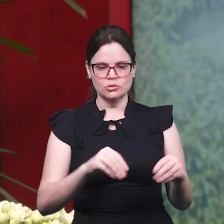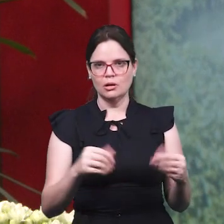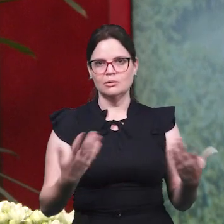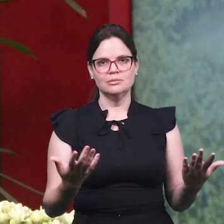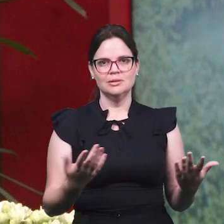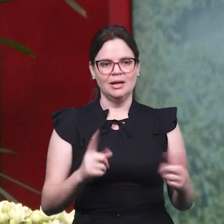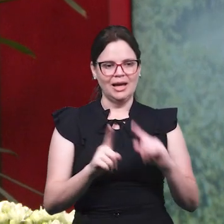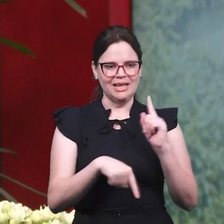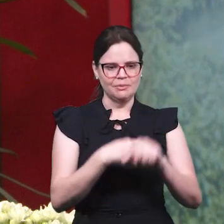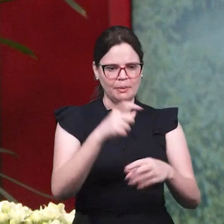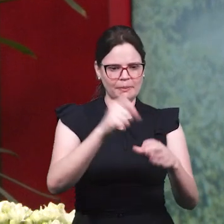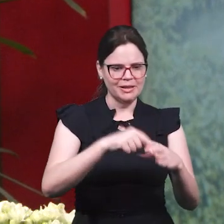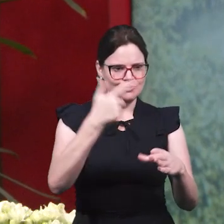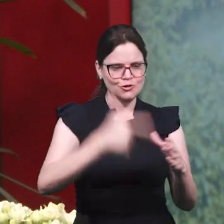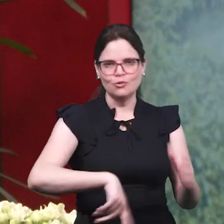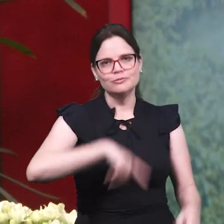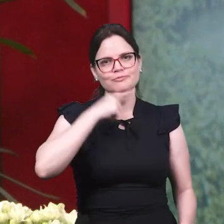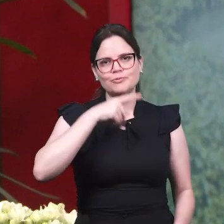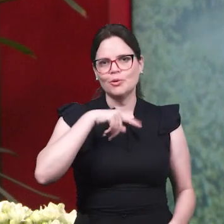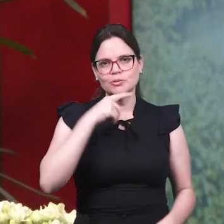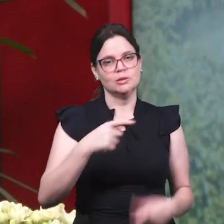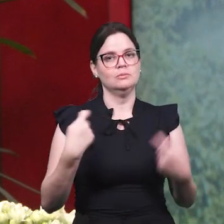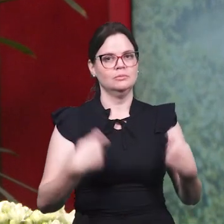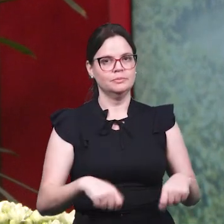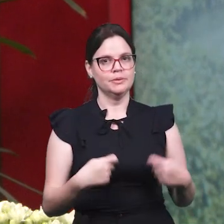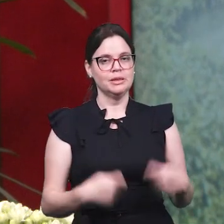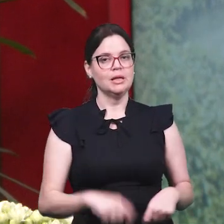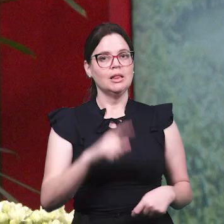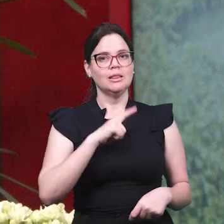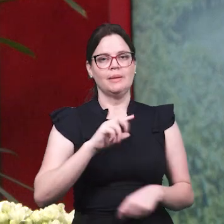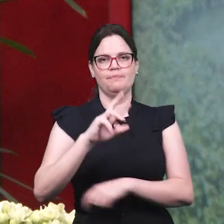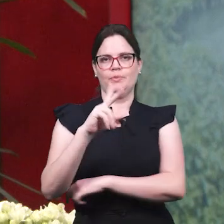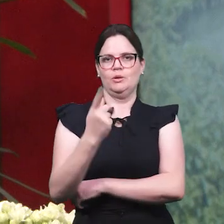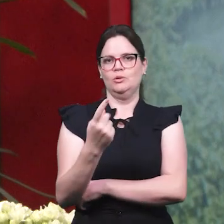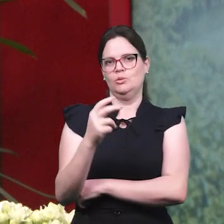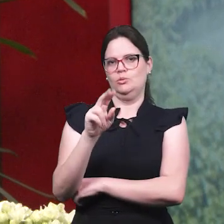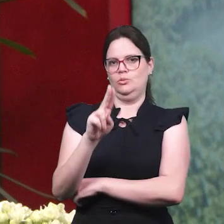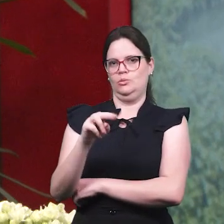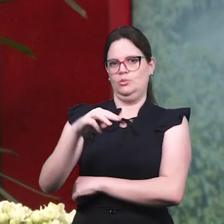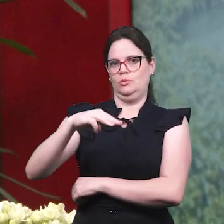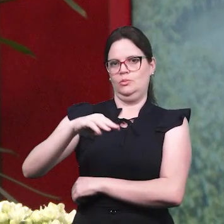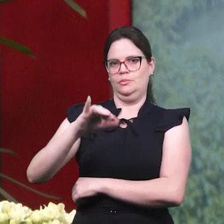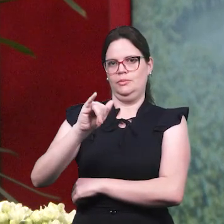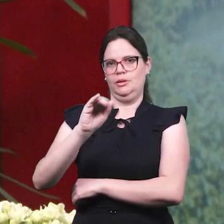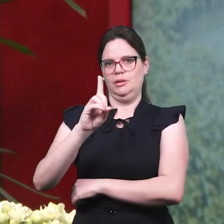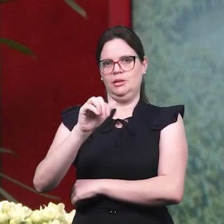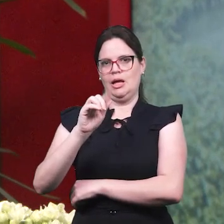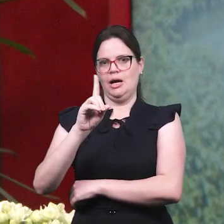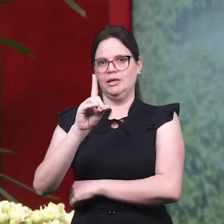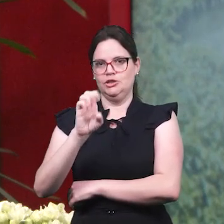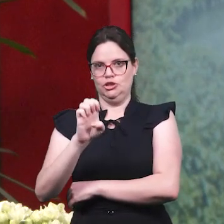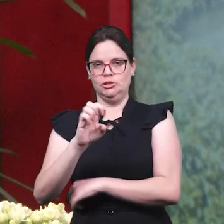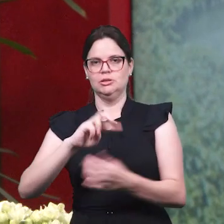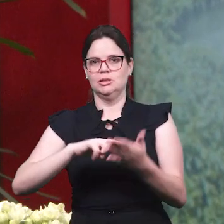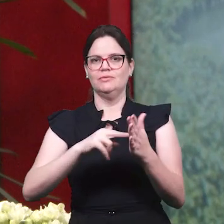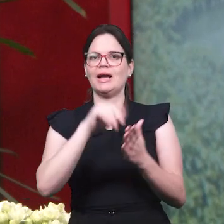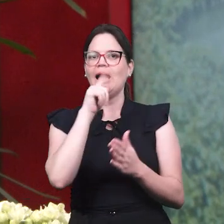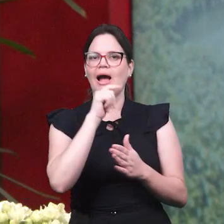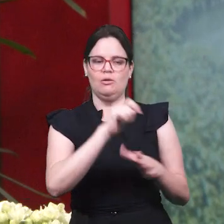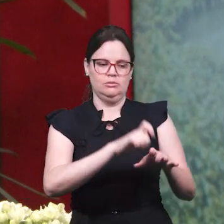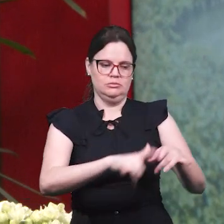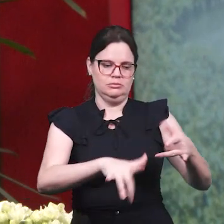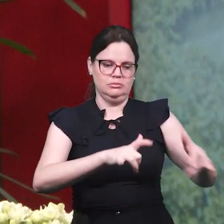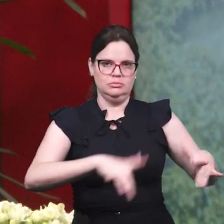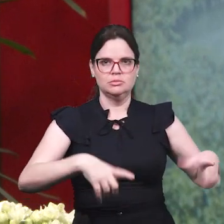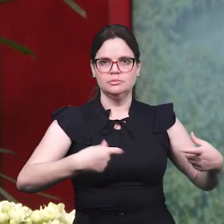mais próprio para cultivo, porque ele não tem umidade suficiente, não tem nutrientes suficientes. Então, esses hidrogéis,